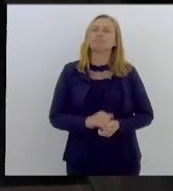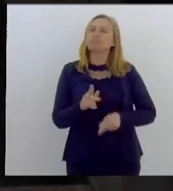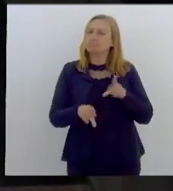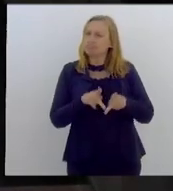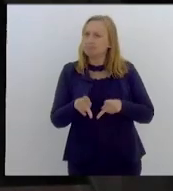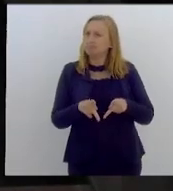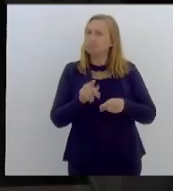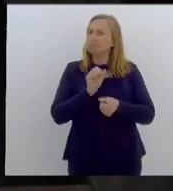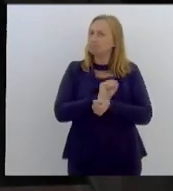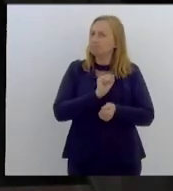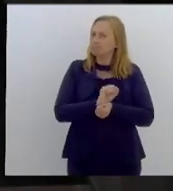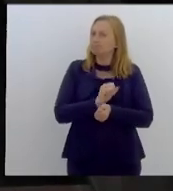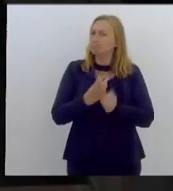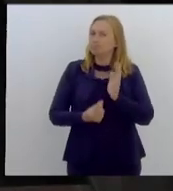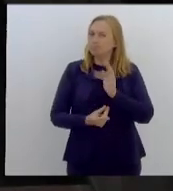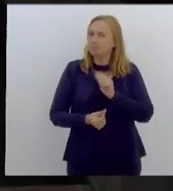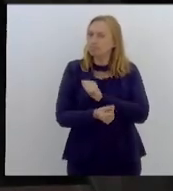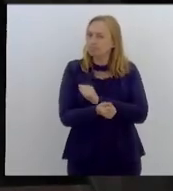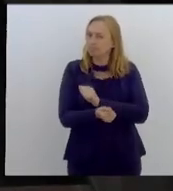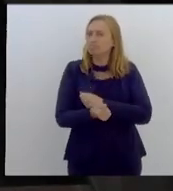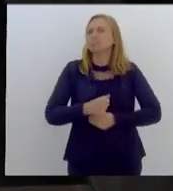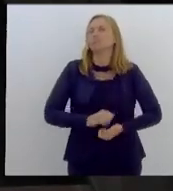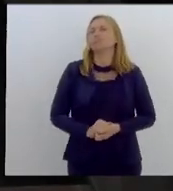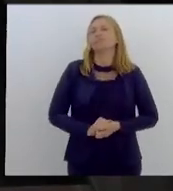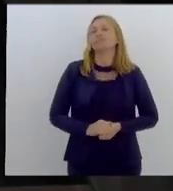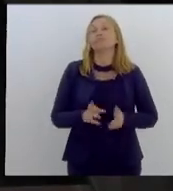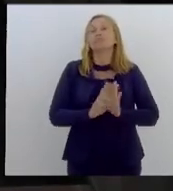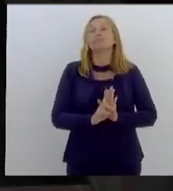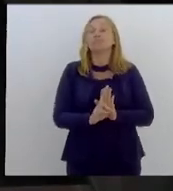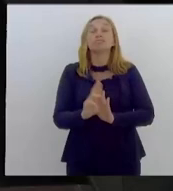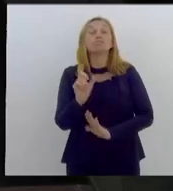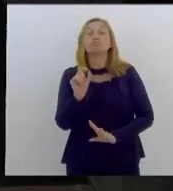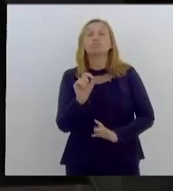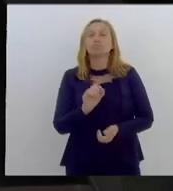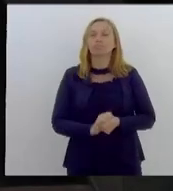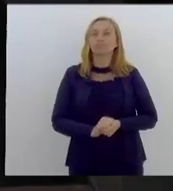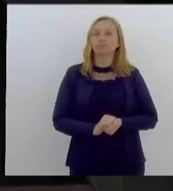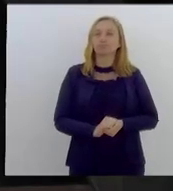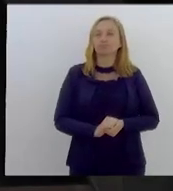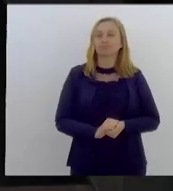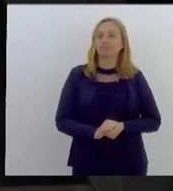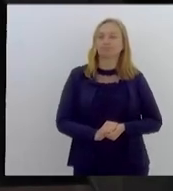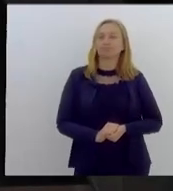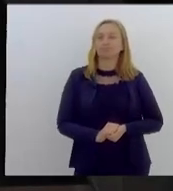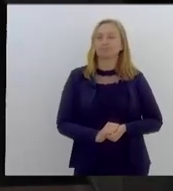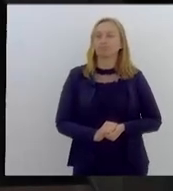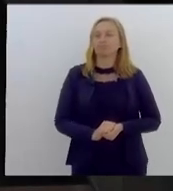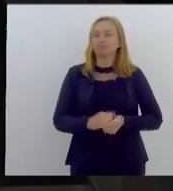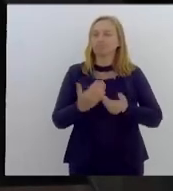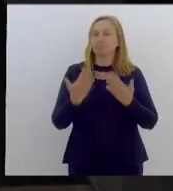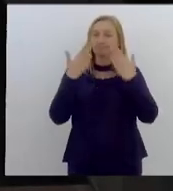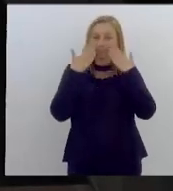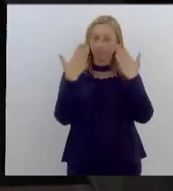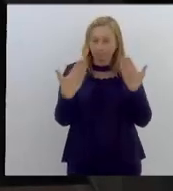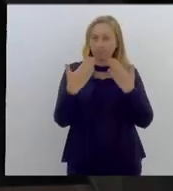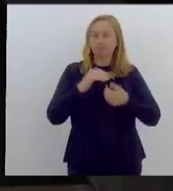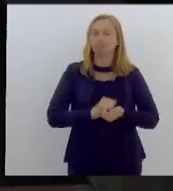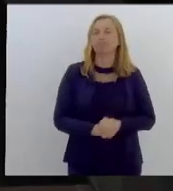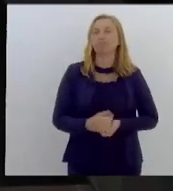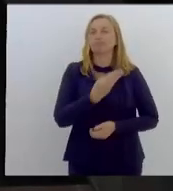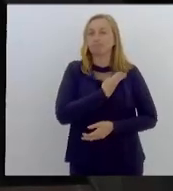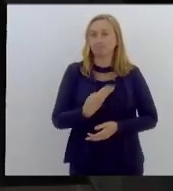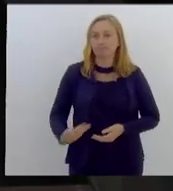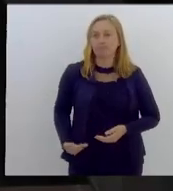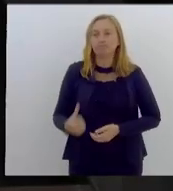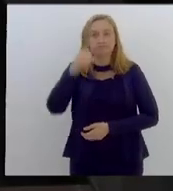população espera de investimento. Isso representa que essa peça de ficção apresentada pelo